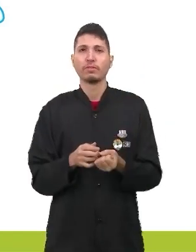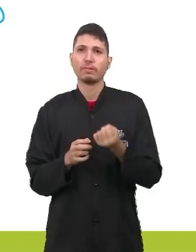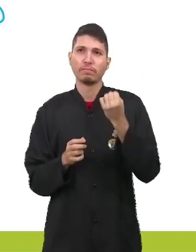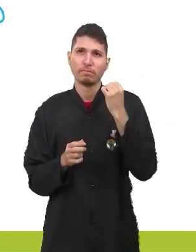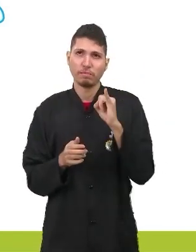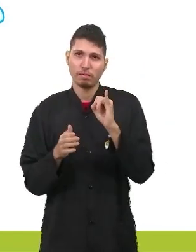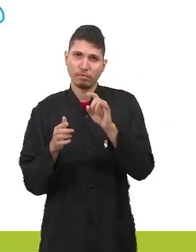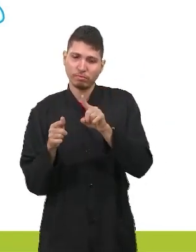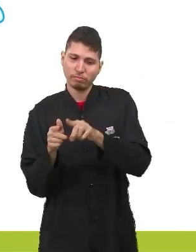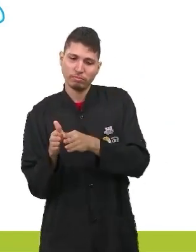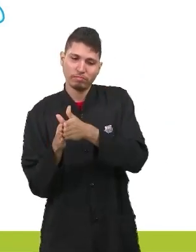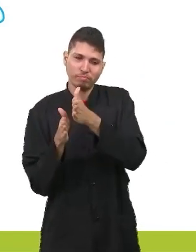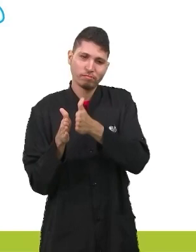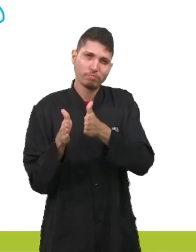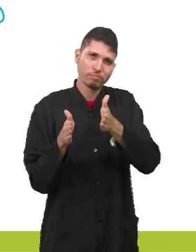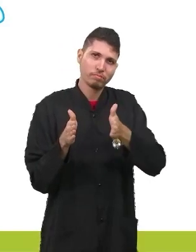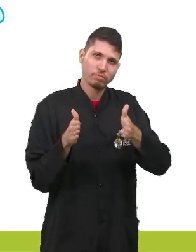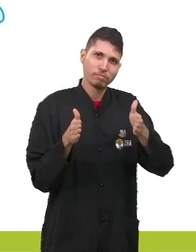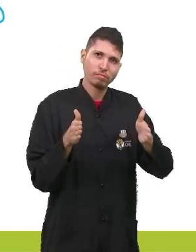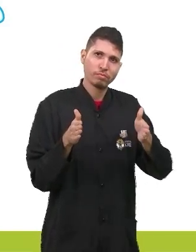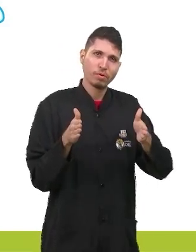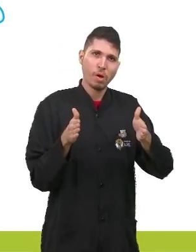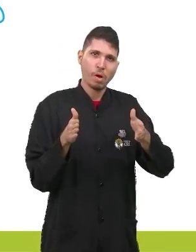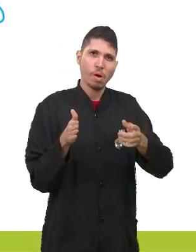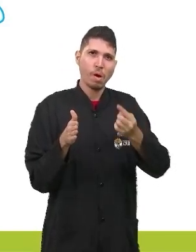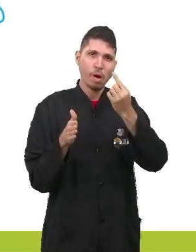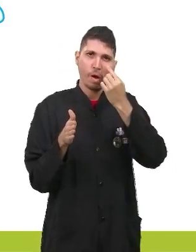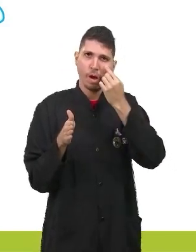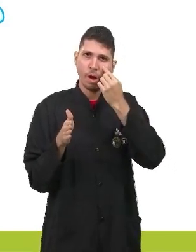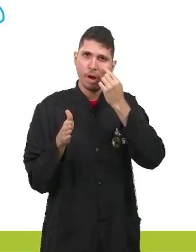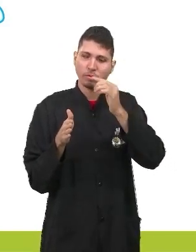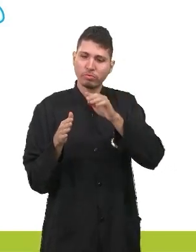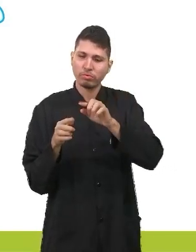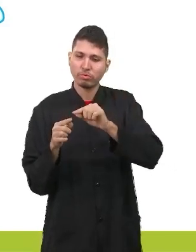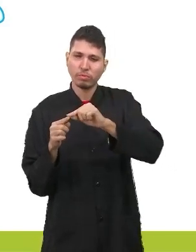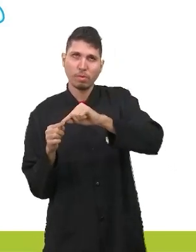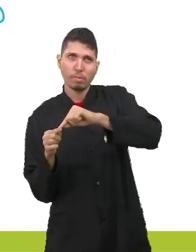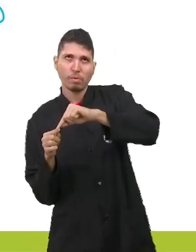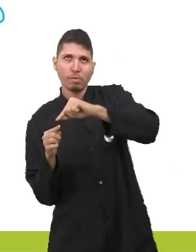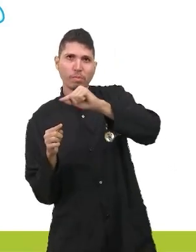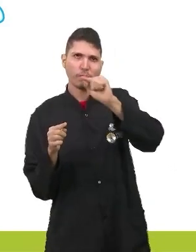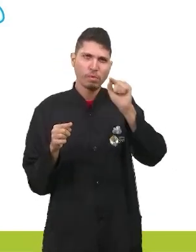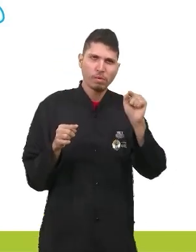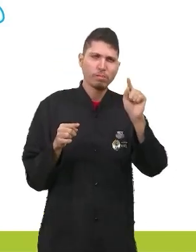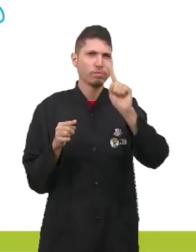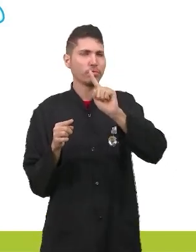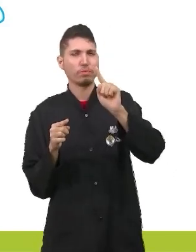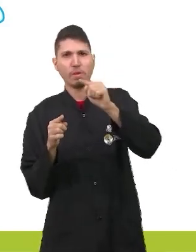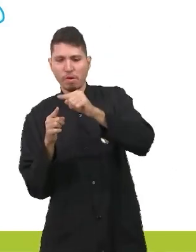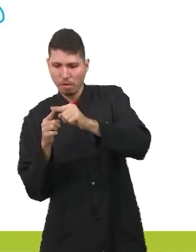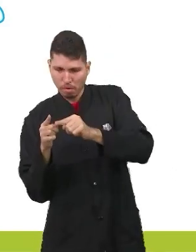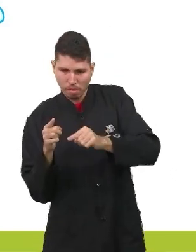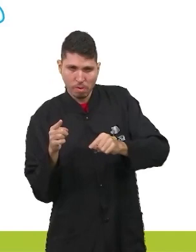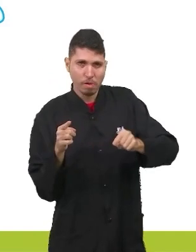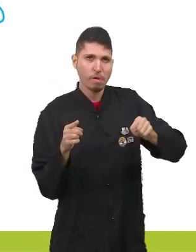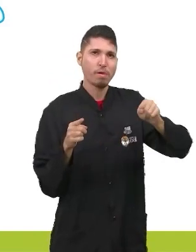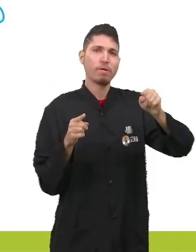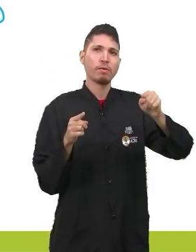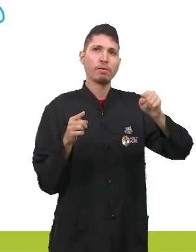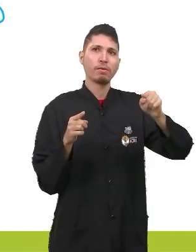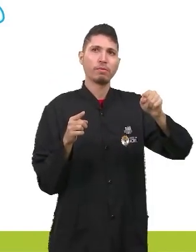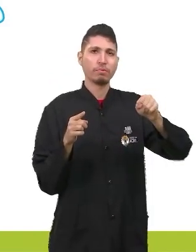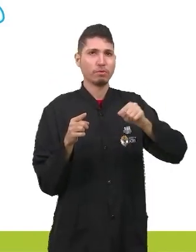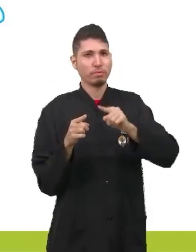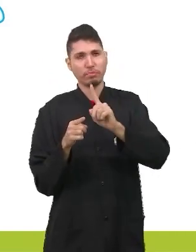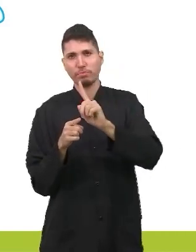sorriso Borocochô. Olha como é que fica o comportamento do gráfico aqui, ó. Olha o comportamento do gráfico, tá vendo? Então, concavidade vai acima. E as